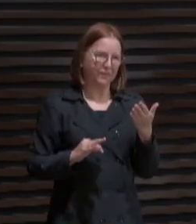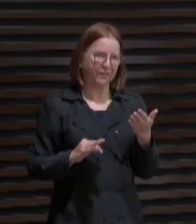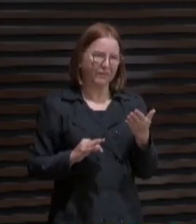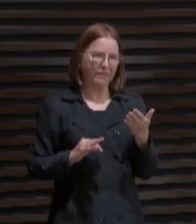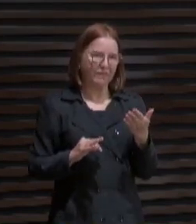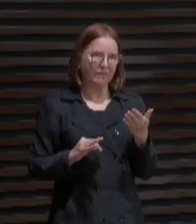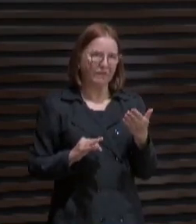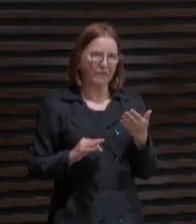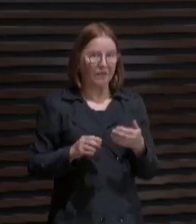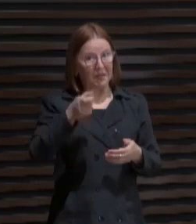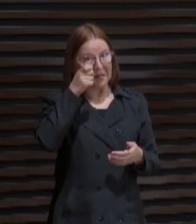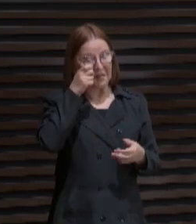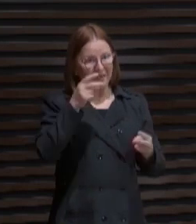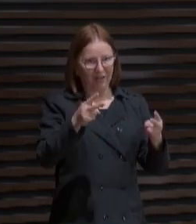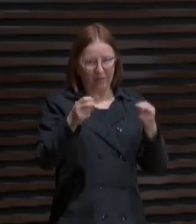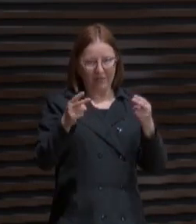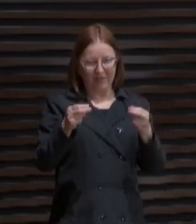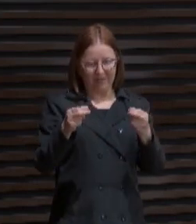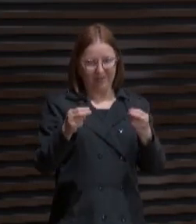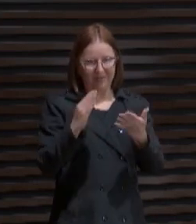é interessante observar aqui